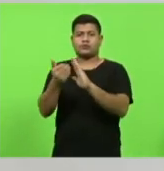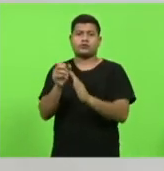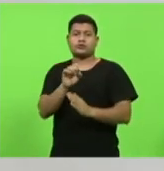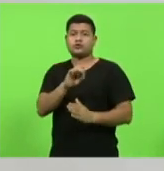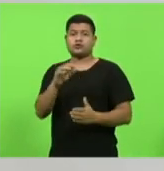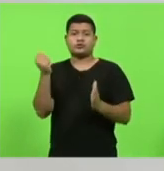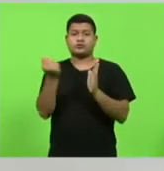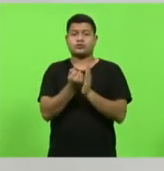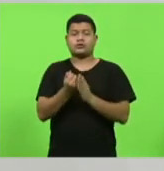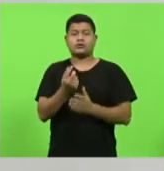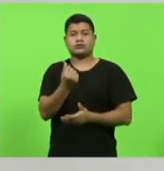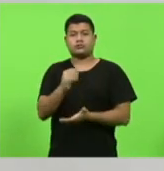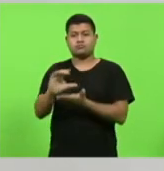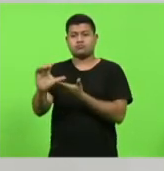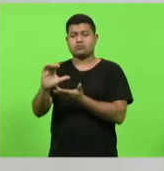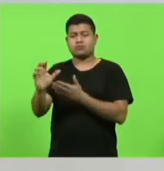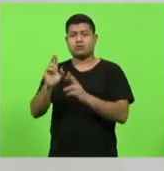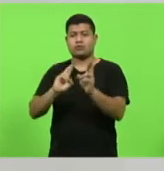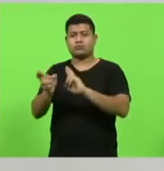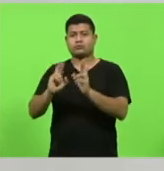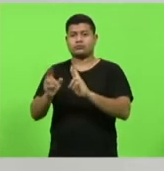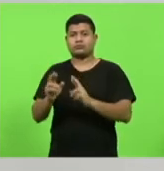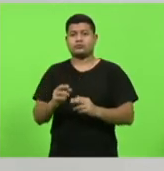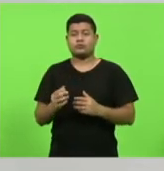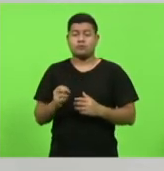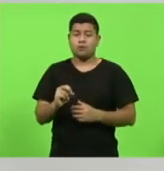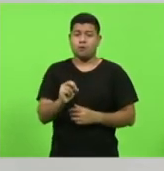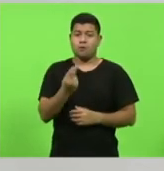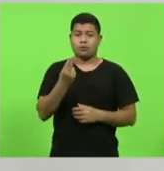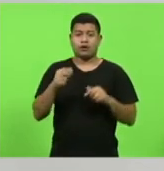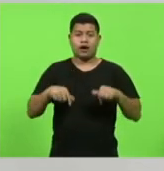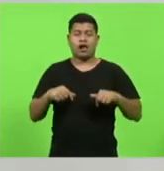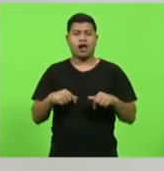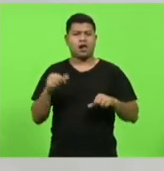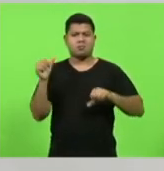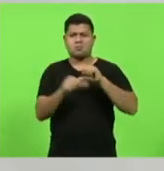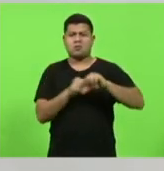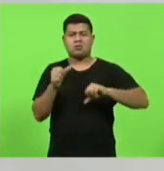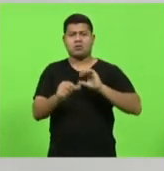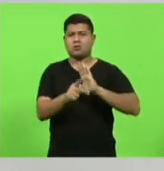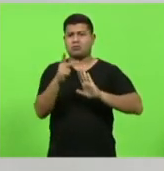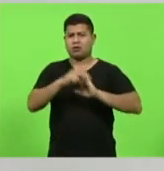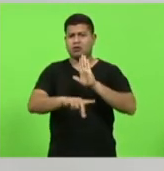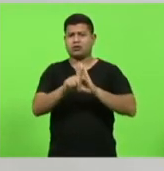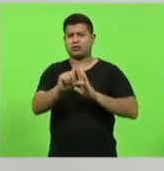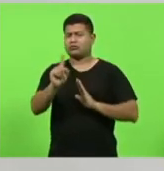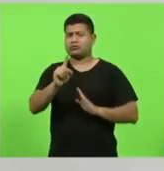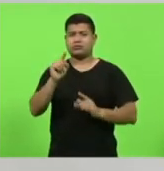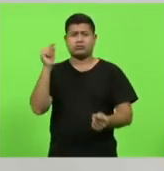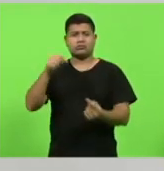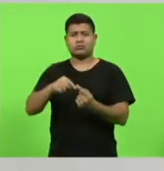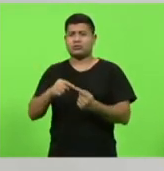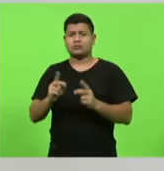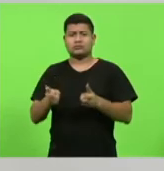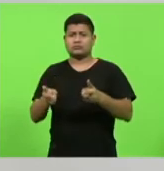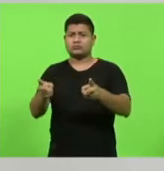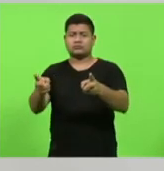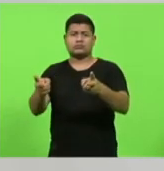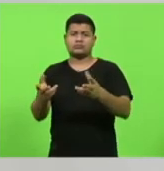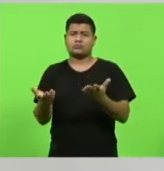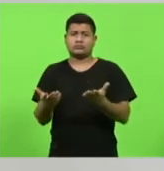federais onde ele seria aplicado, ou seja, a Assembleia não desvirtuou em nenhum momento o objetivo do projeto de lei